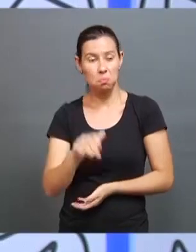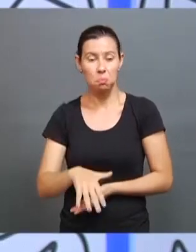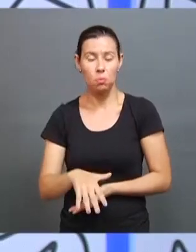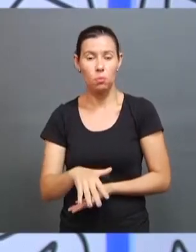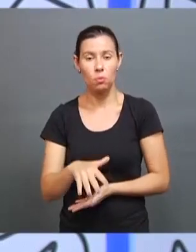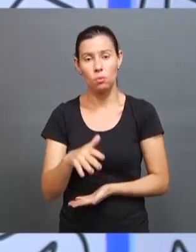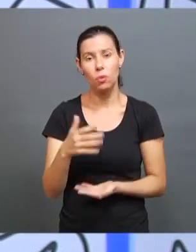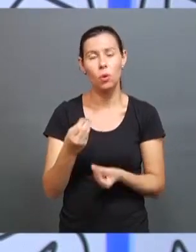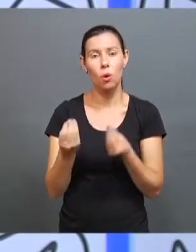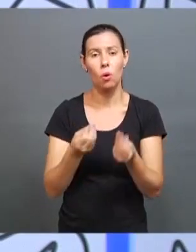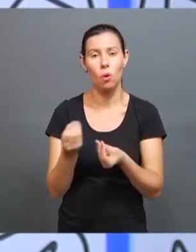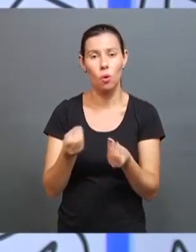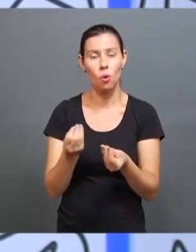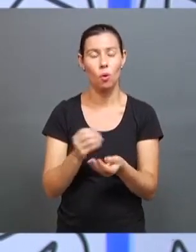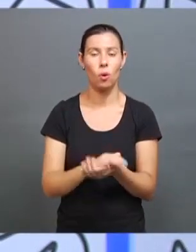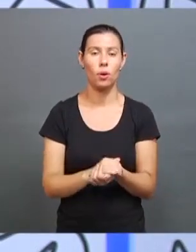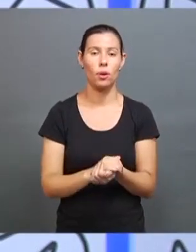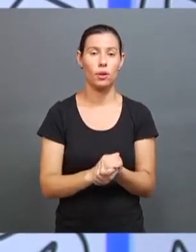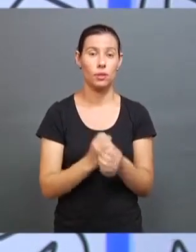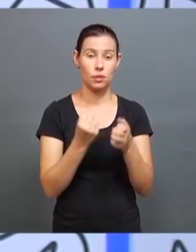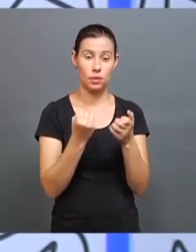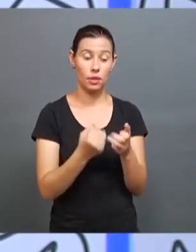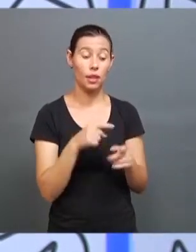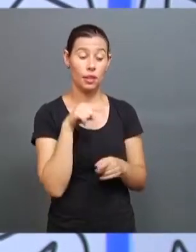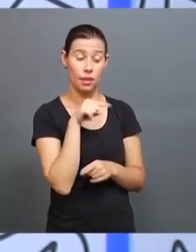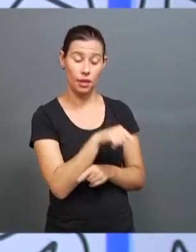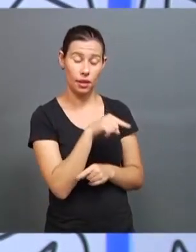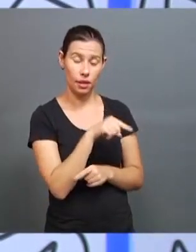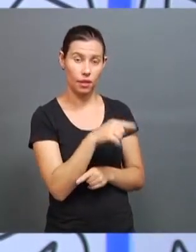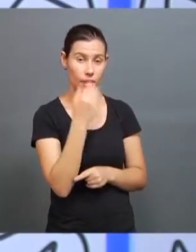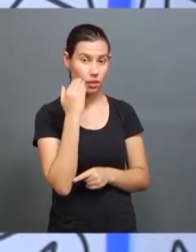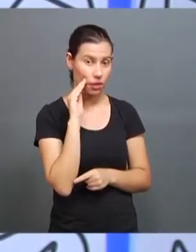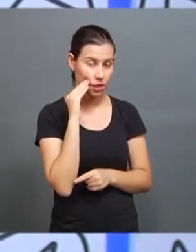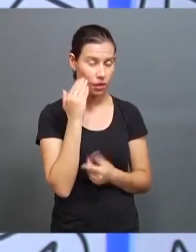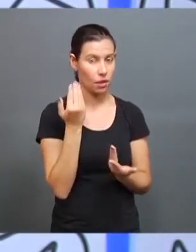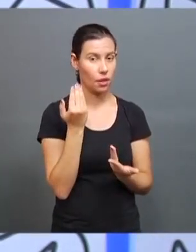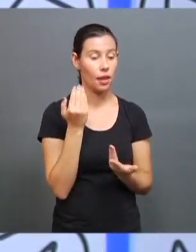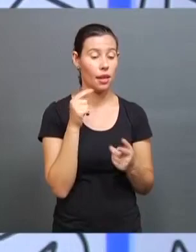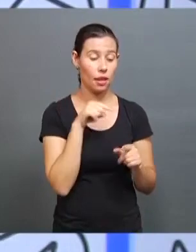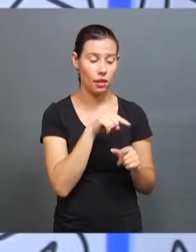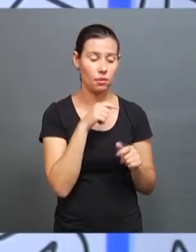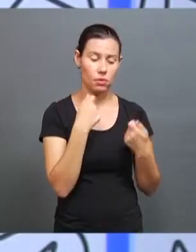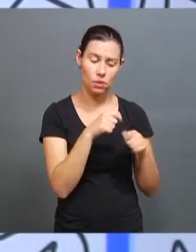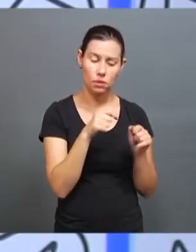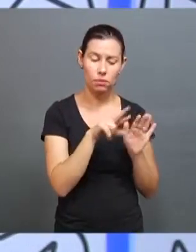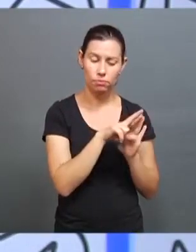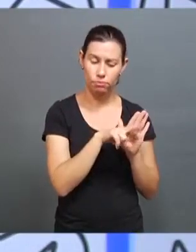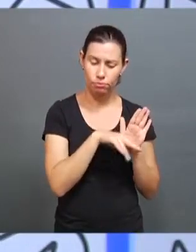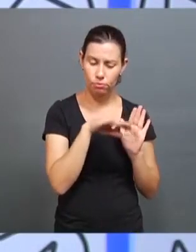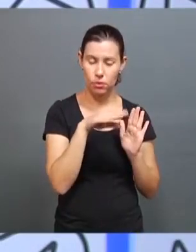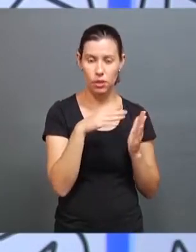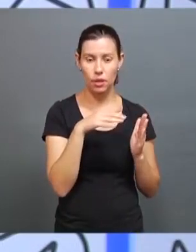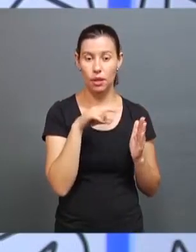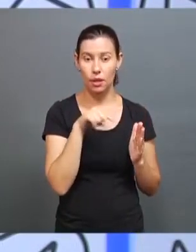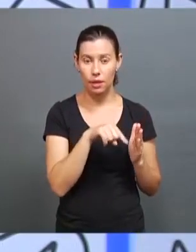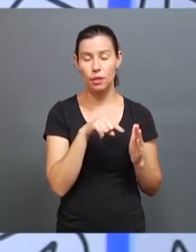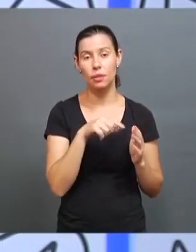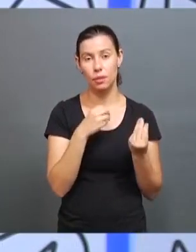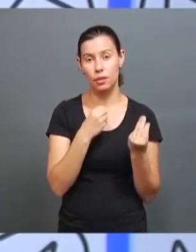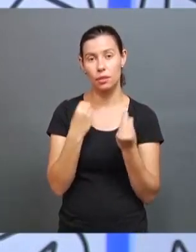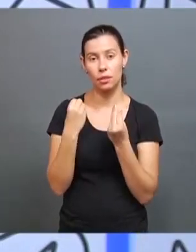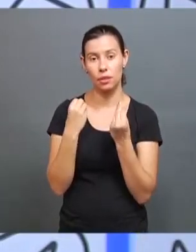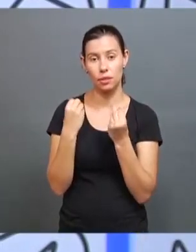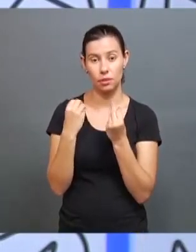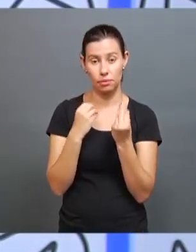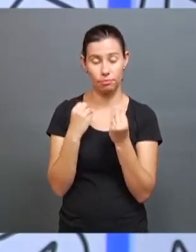significa? E estimular que a criança produza sobre isso também. Ah, e aí a gente vai ter mais chance de nos aproximarmos mais. Ah, não, é porque tem